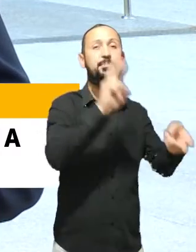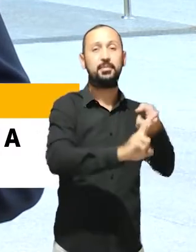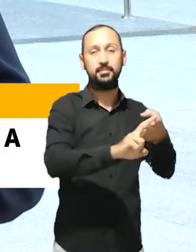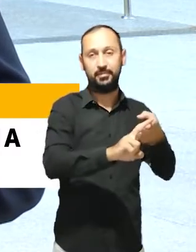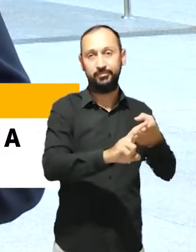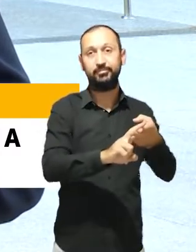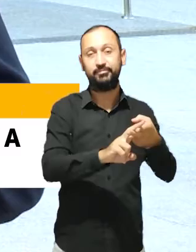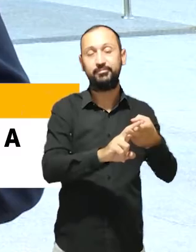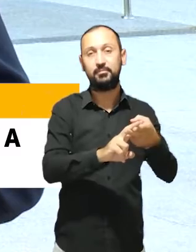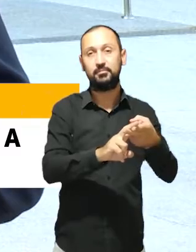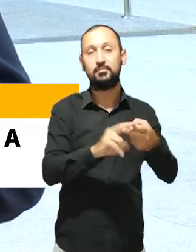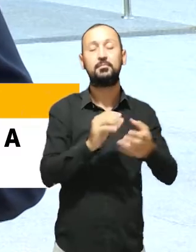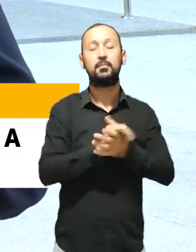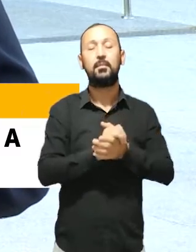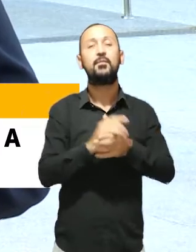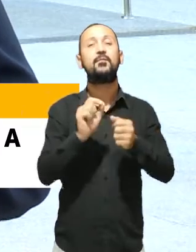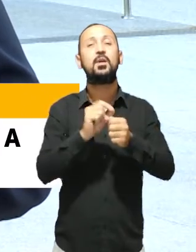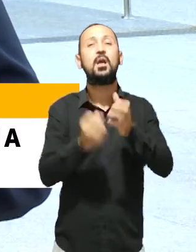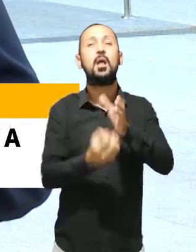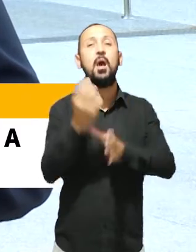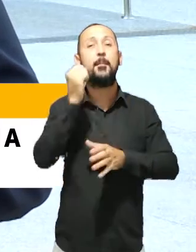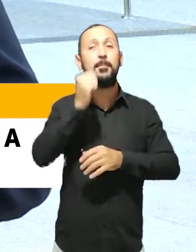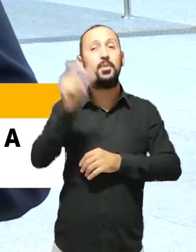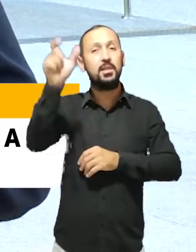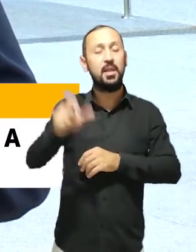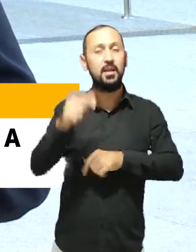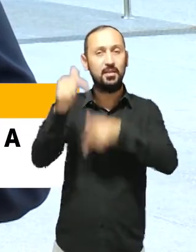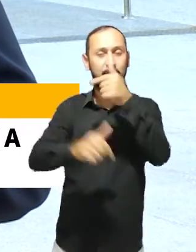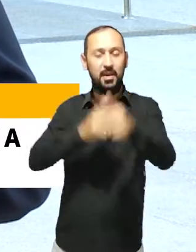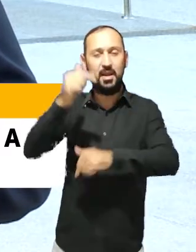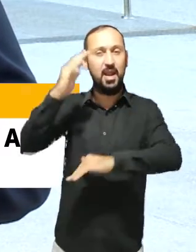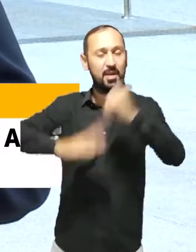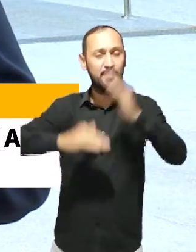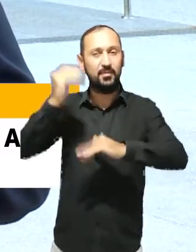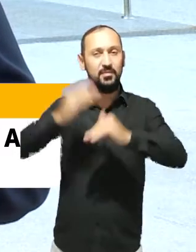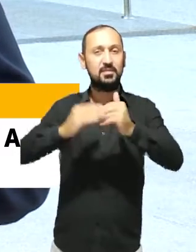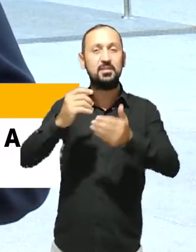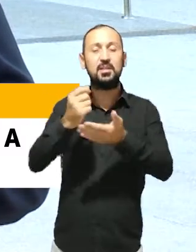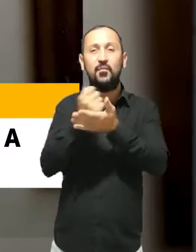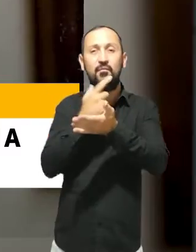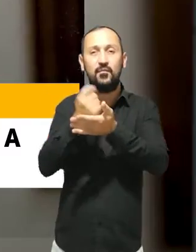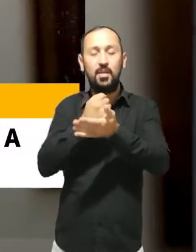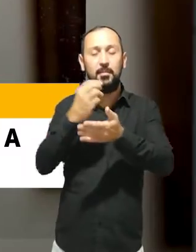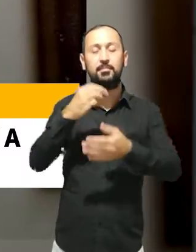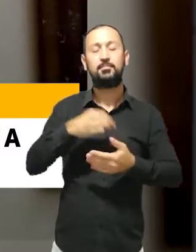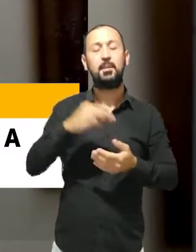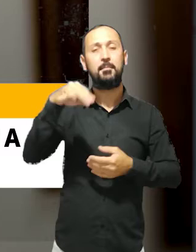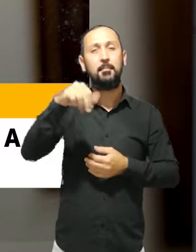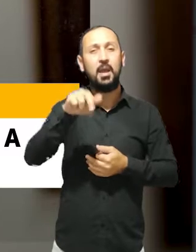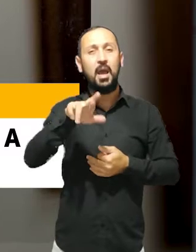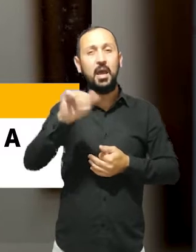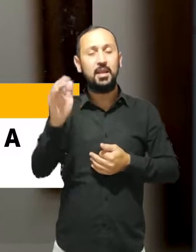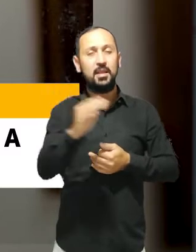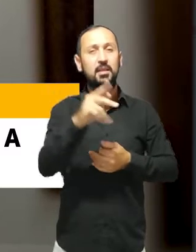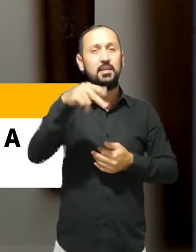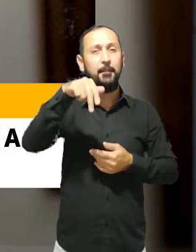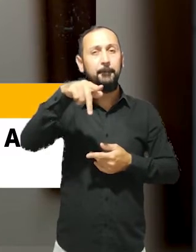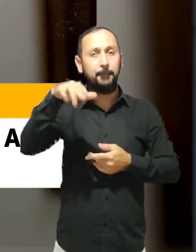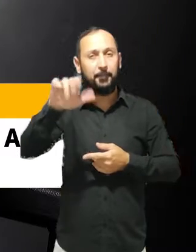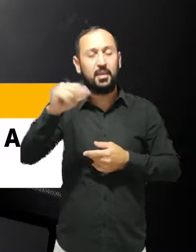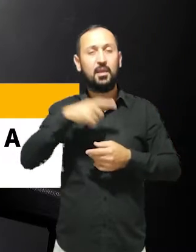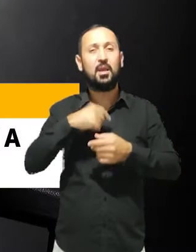prisões preventivas decretadas ela foi criada em homenagem a farmacêutica Maria da Penha Maia Fernandes